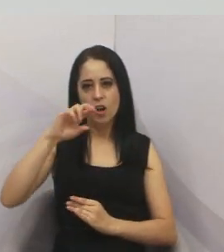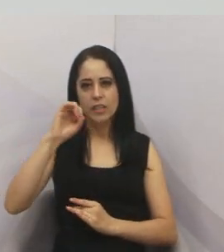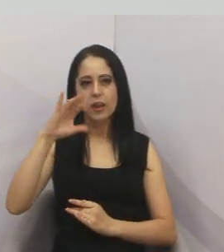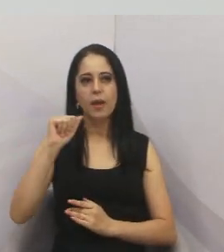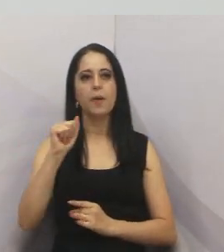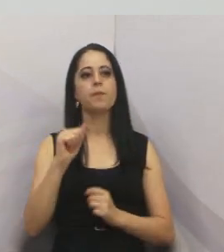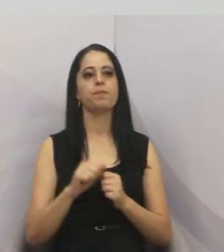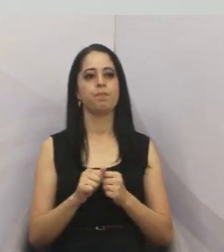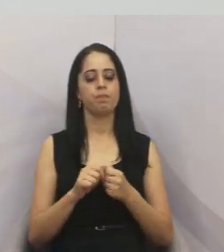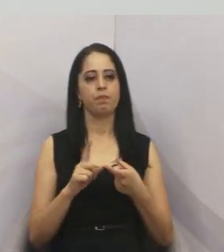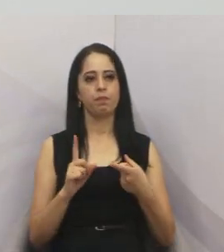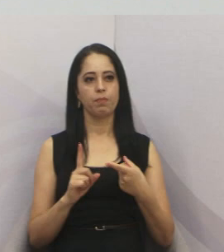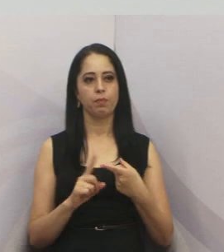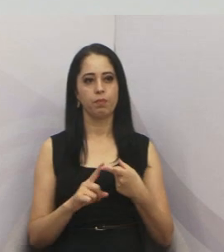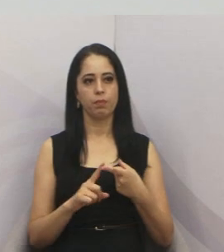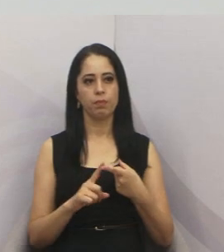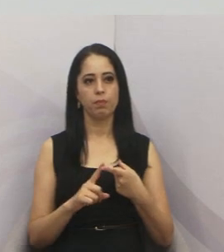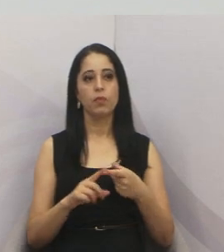do Jardim Siesta,